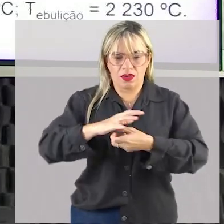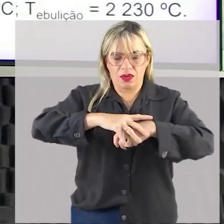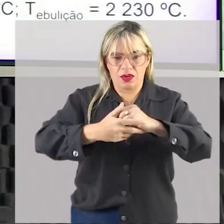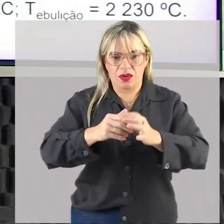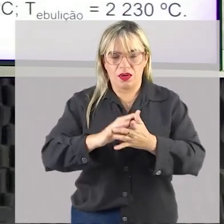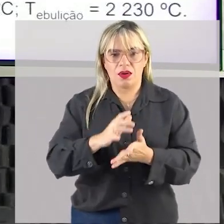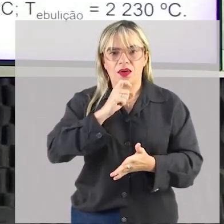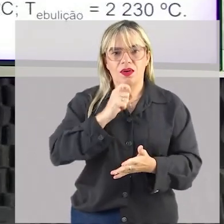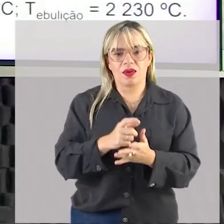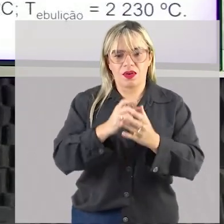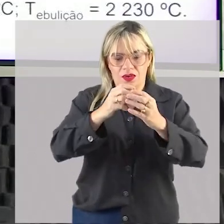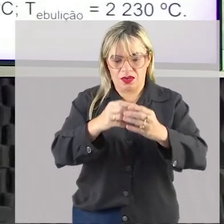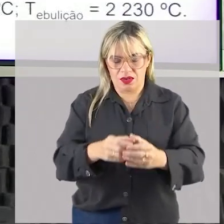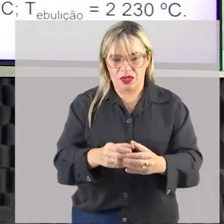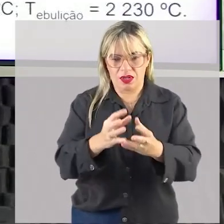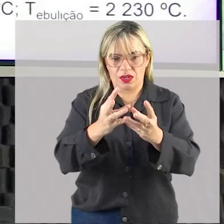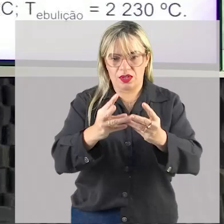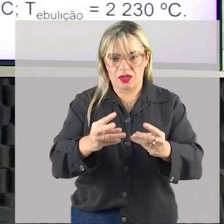E ebulição,